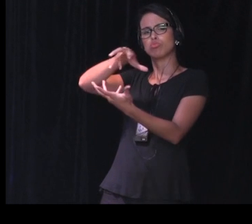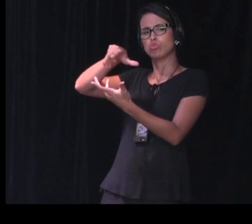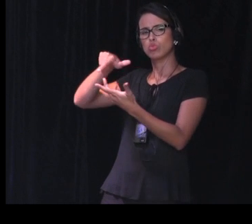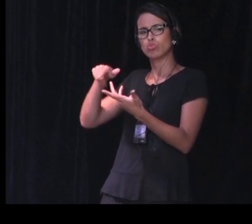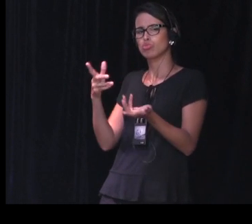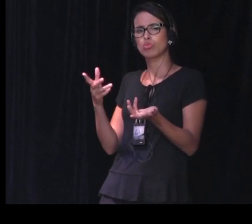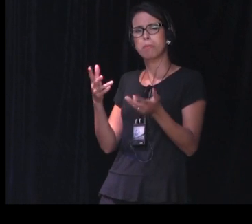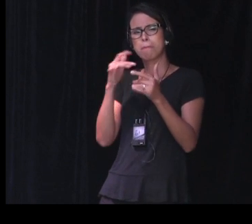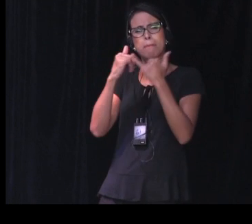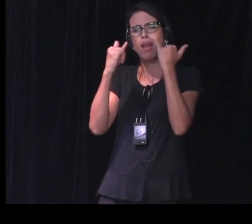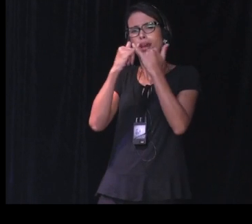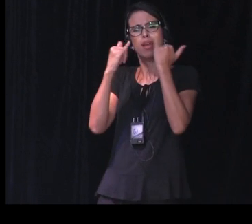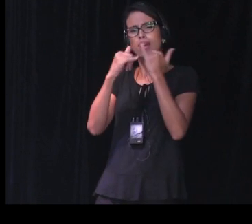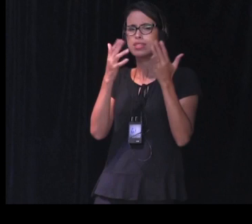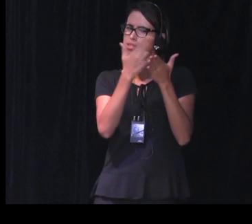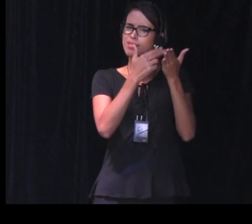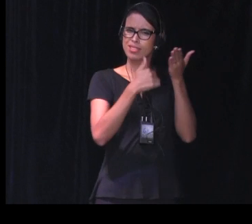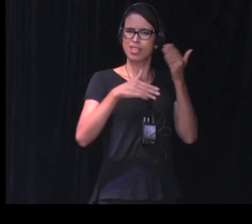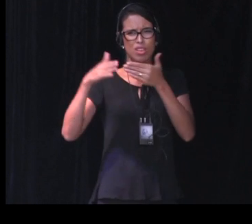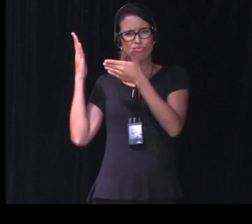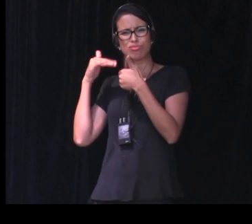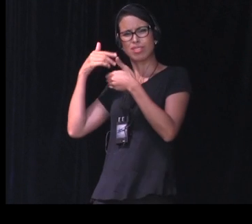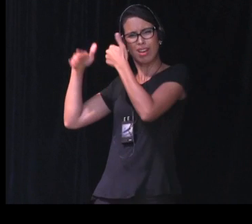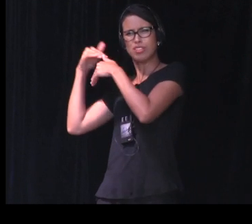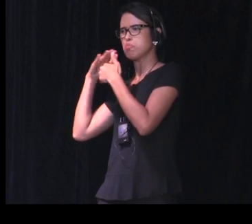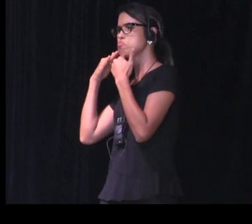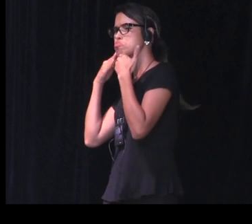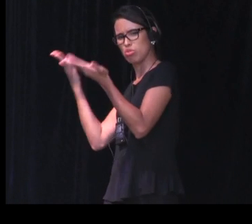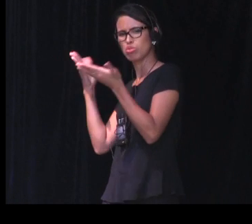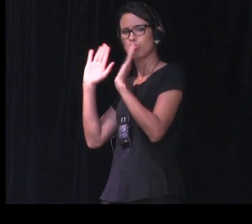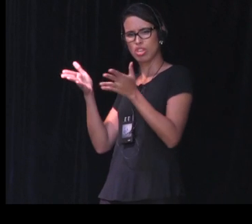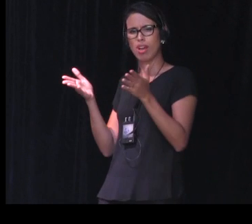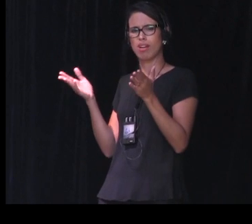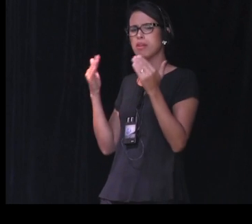Se parece de alguma maneira aos desenhos